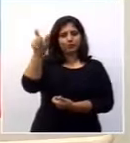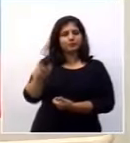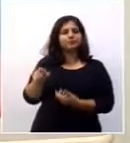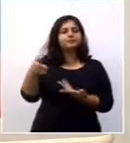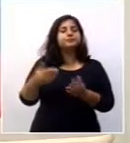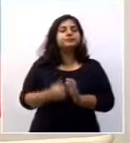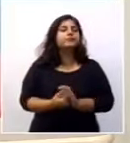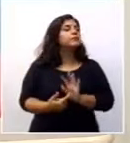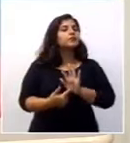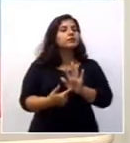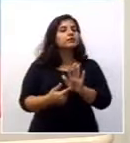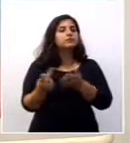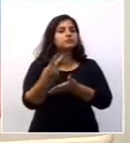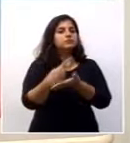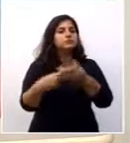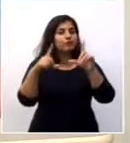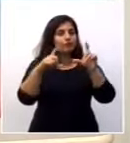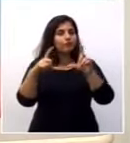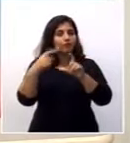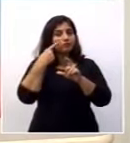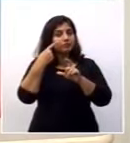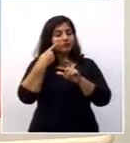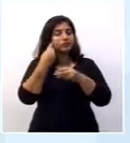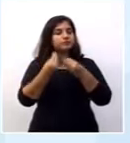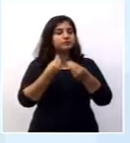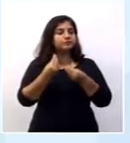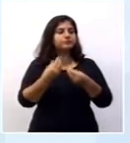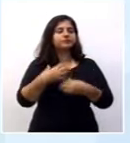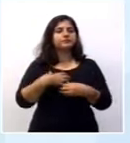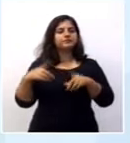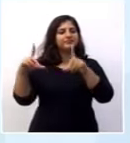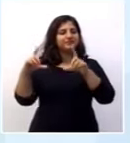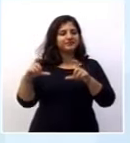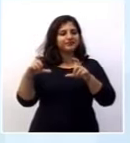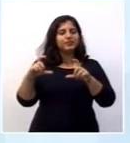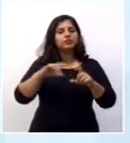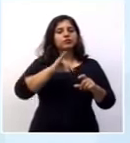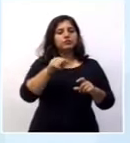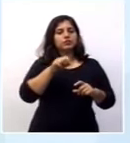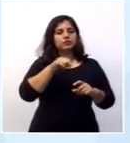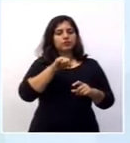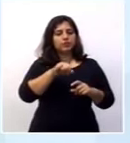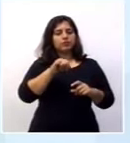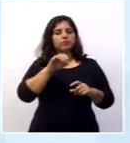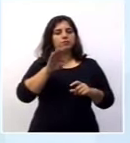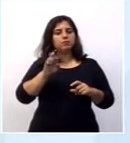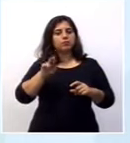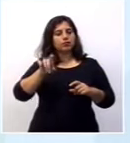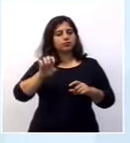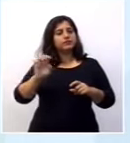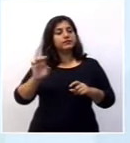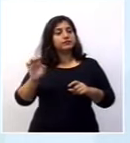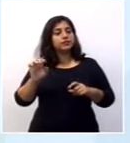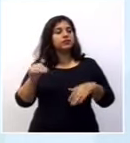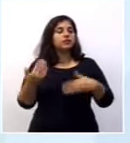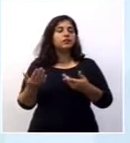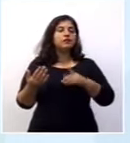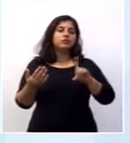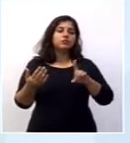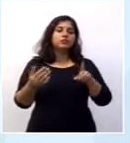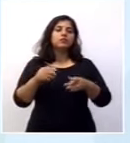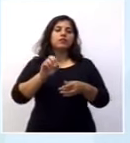de apresentar uma imagem dos dois para que vocês pudessem vê-los. Então aqui está o J. Borges, à esquerda, e à direita